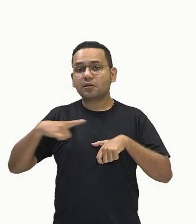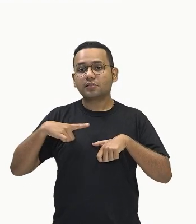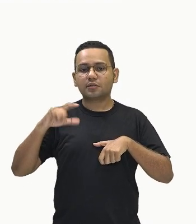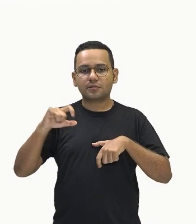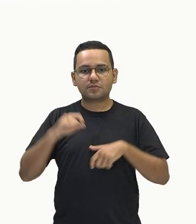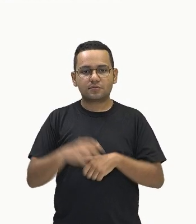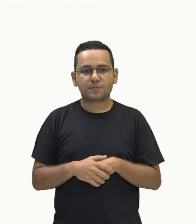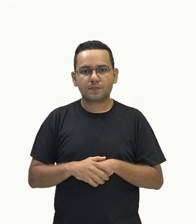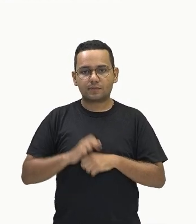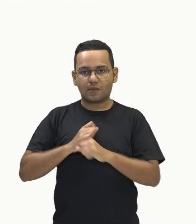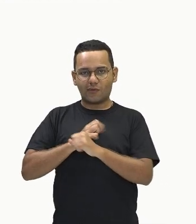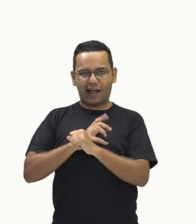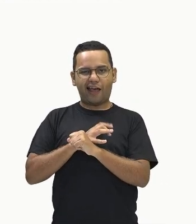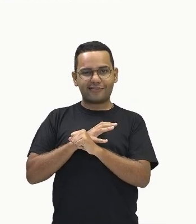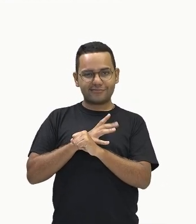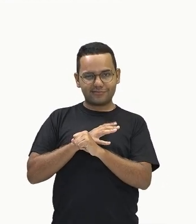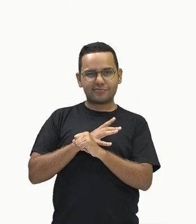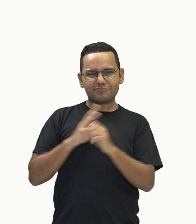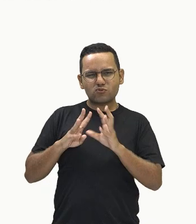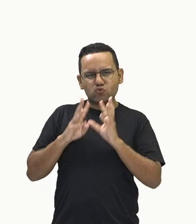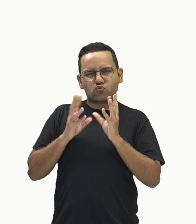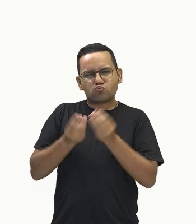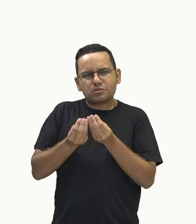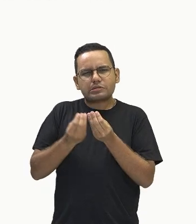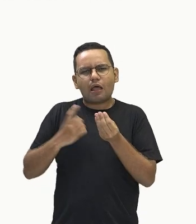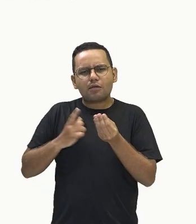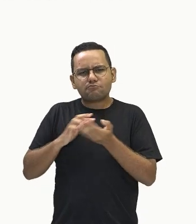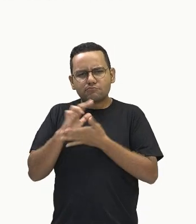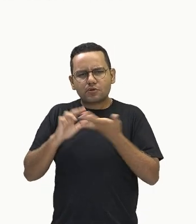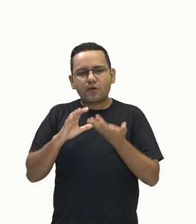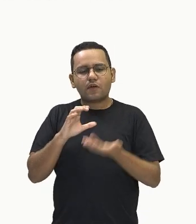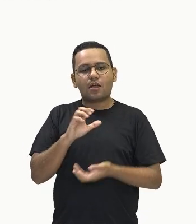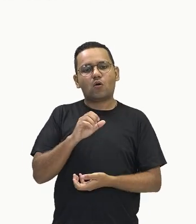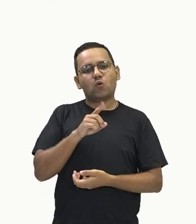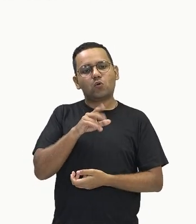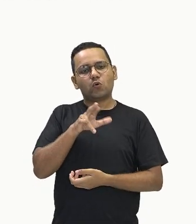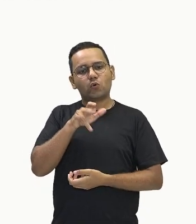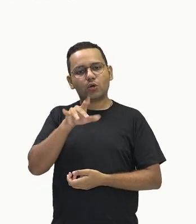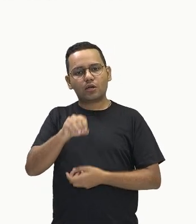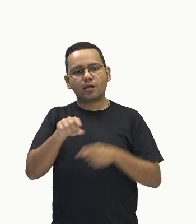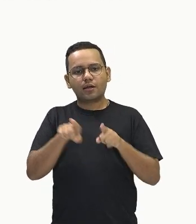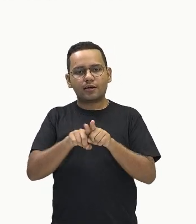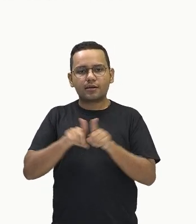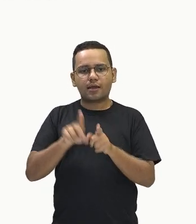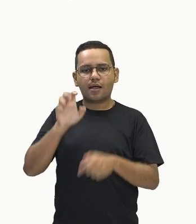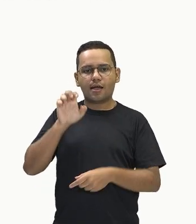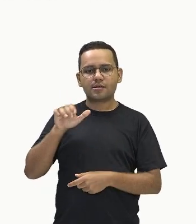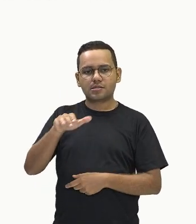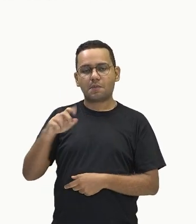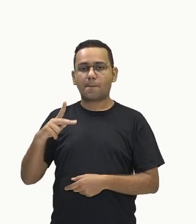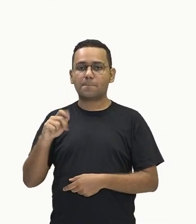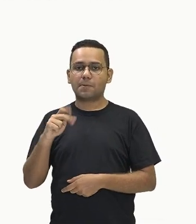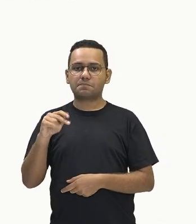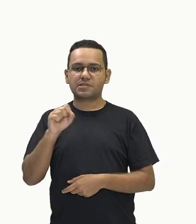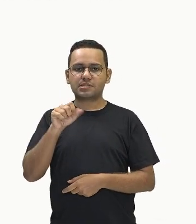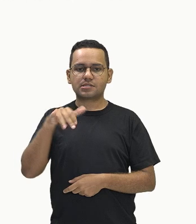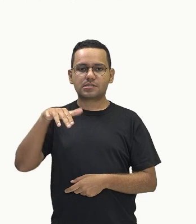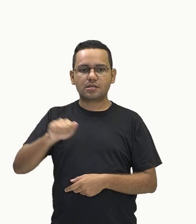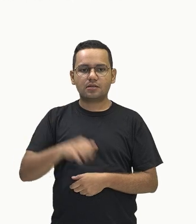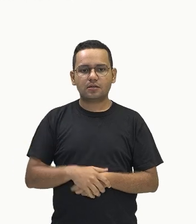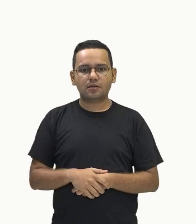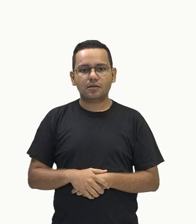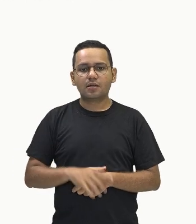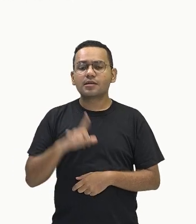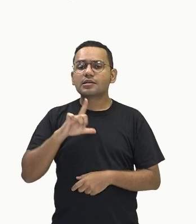suco gástrico, constituído por ácido clorídrico e pela enzima pepsina, que atua na